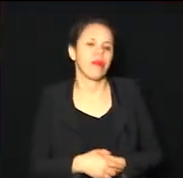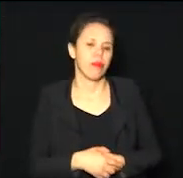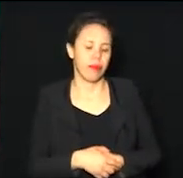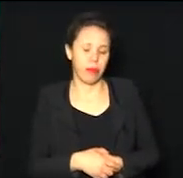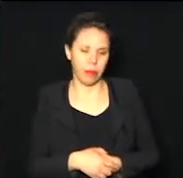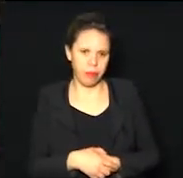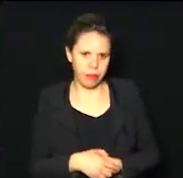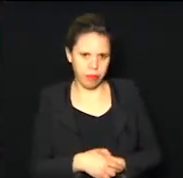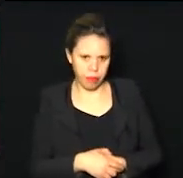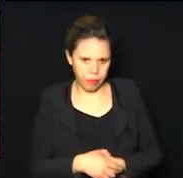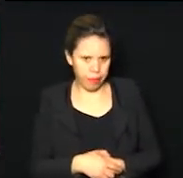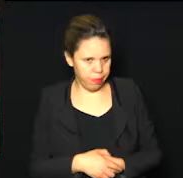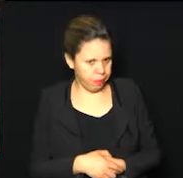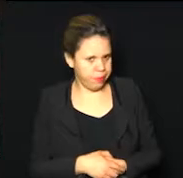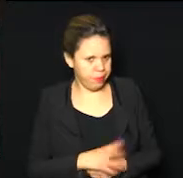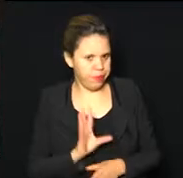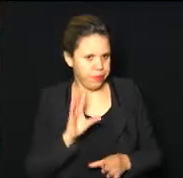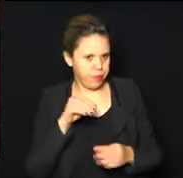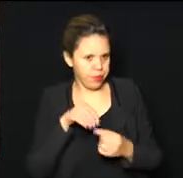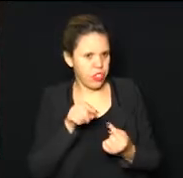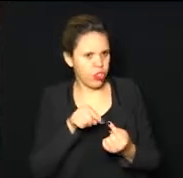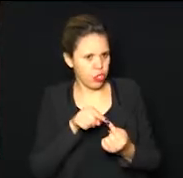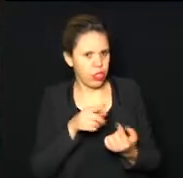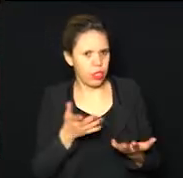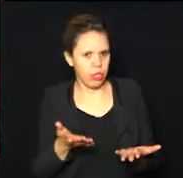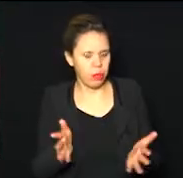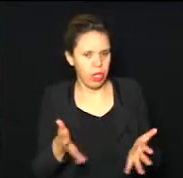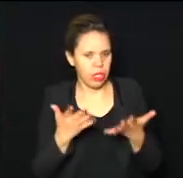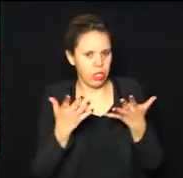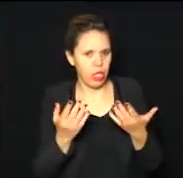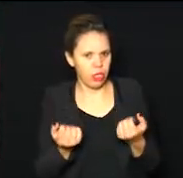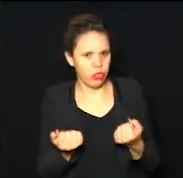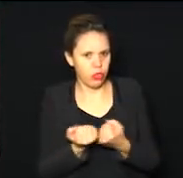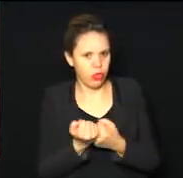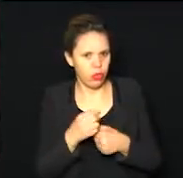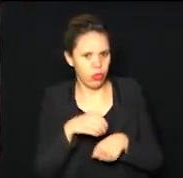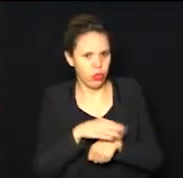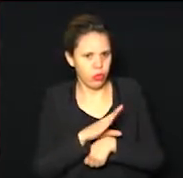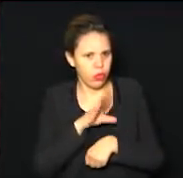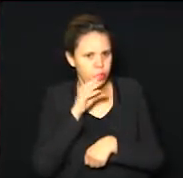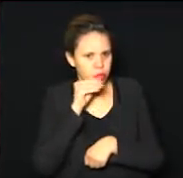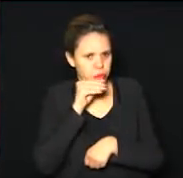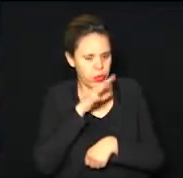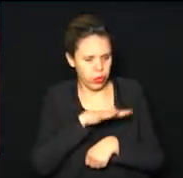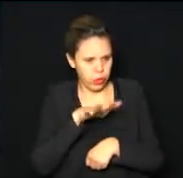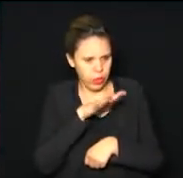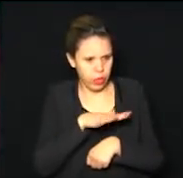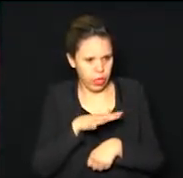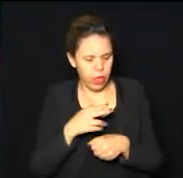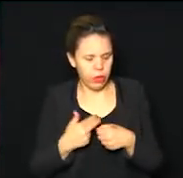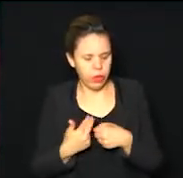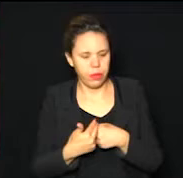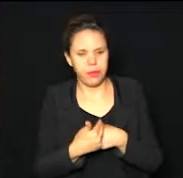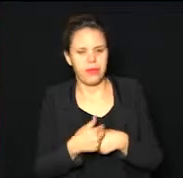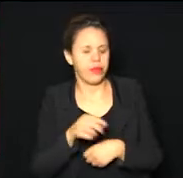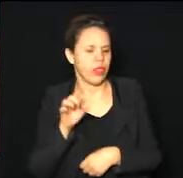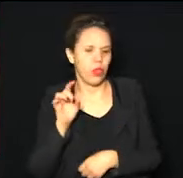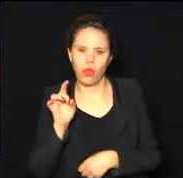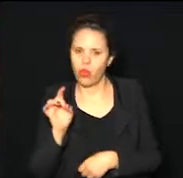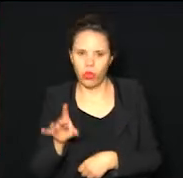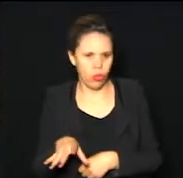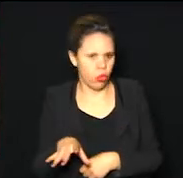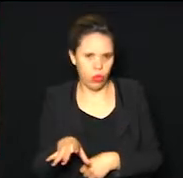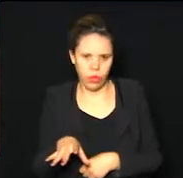de, diretamente, né, essa colaboração fosse para os nossos servidores, né? Não só